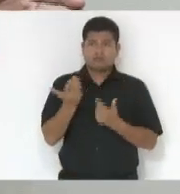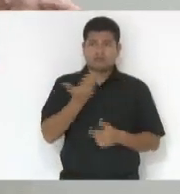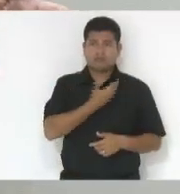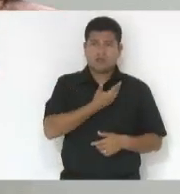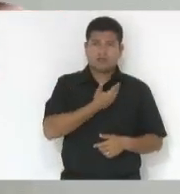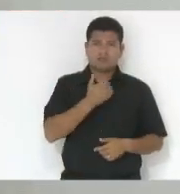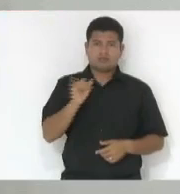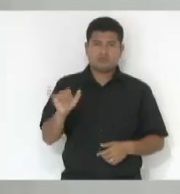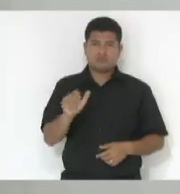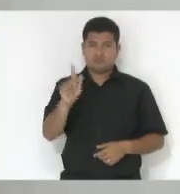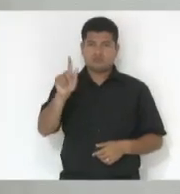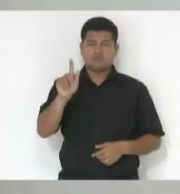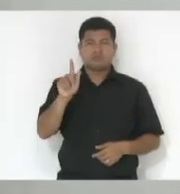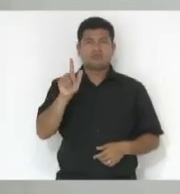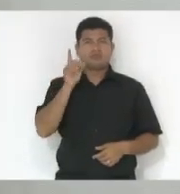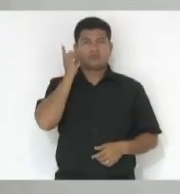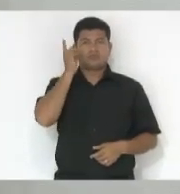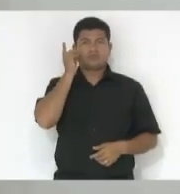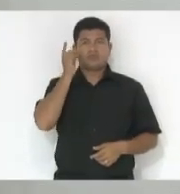Garcia,